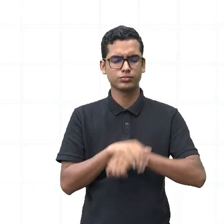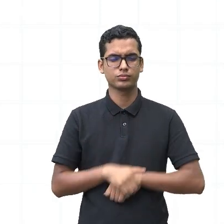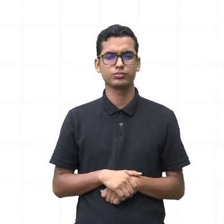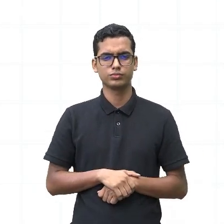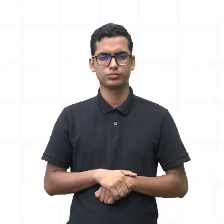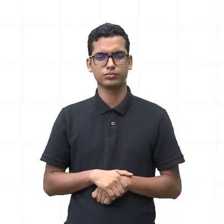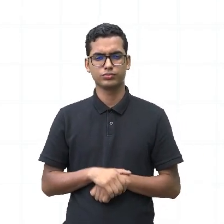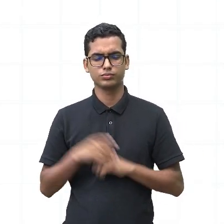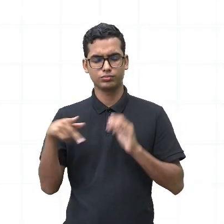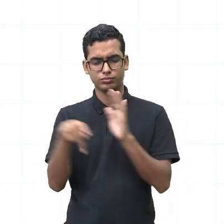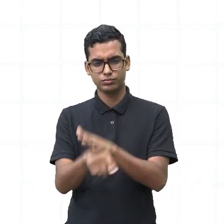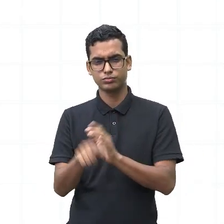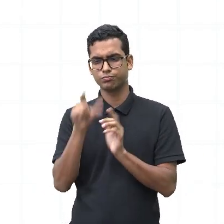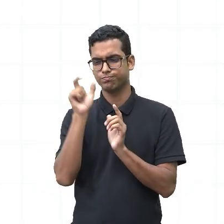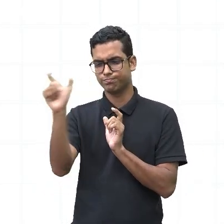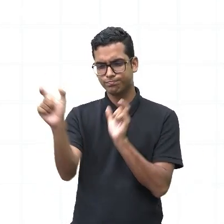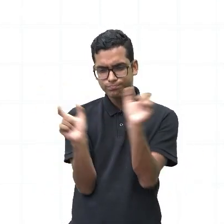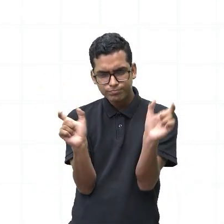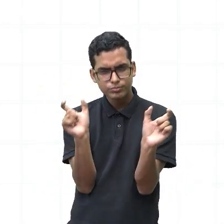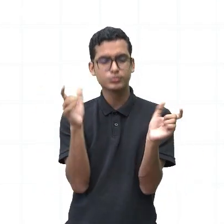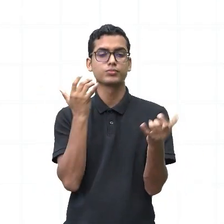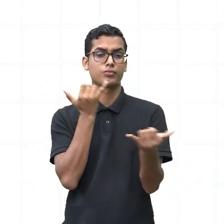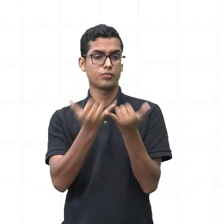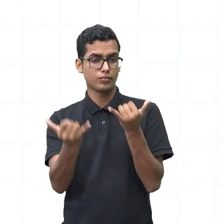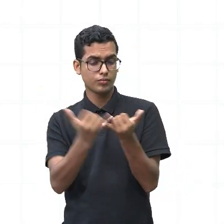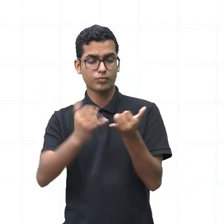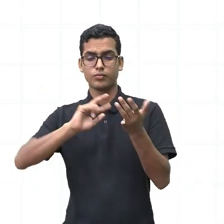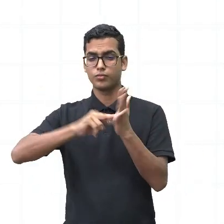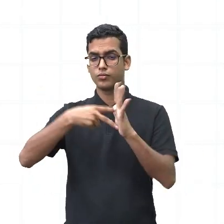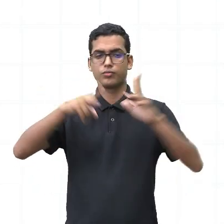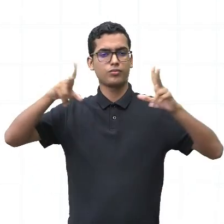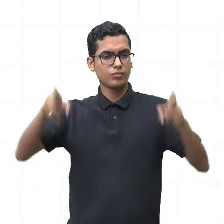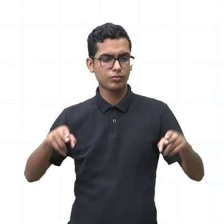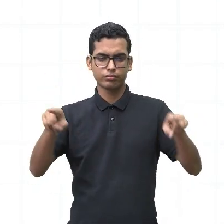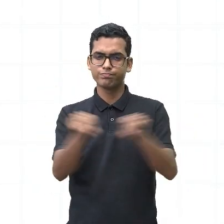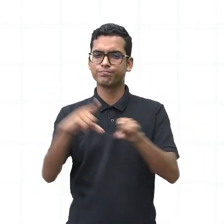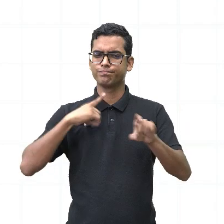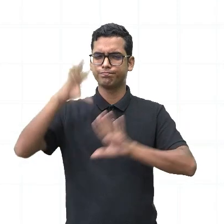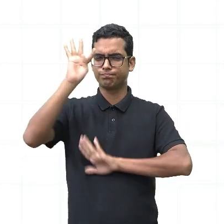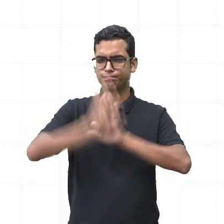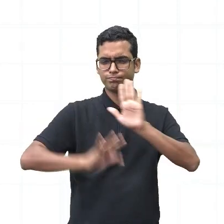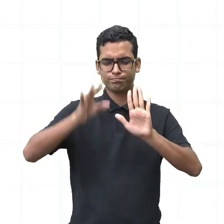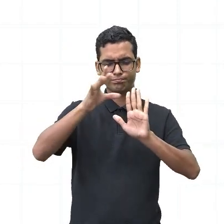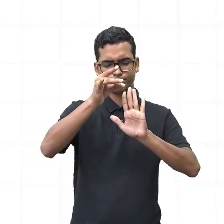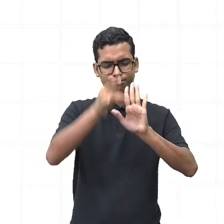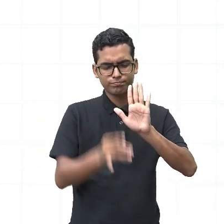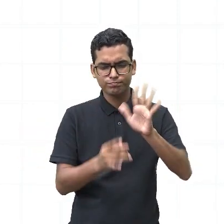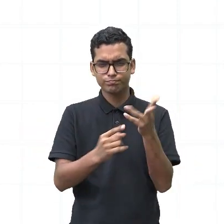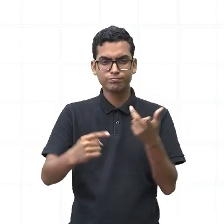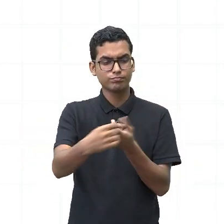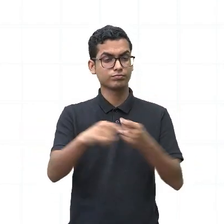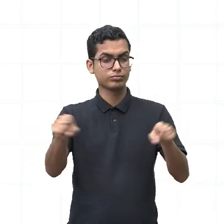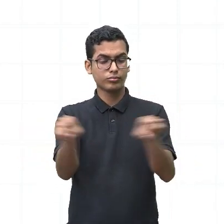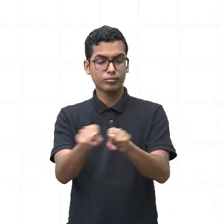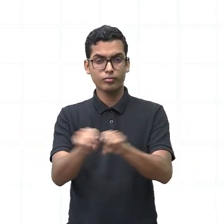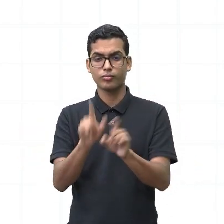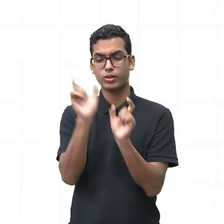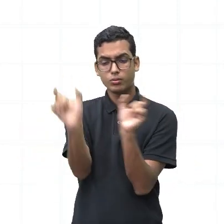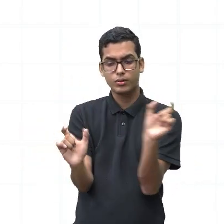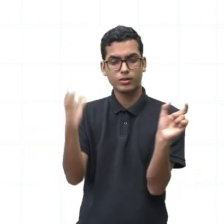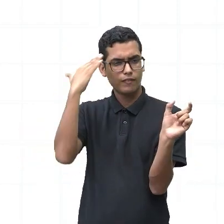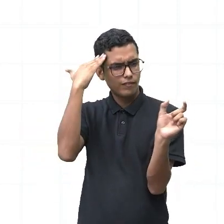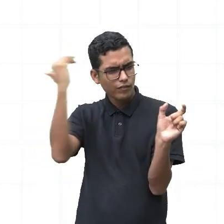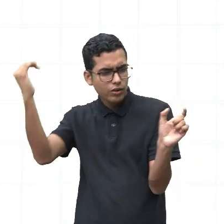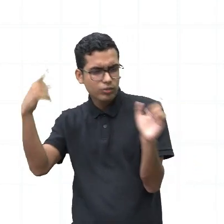das palavras cognatas, que tem bastante nos textos, e também as palavras conhecidas. Por exemplo,